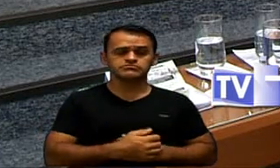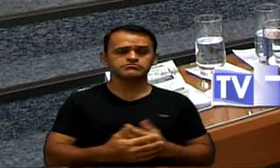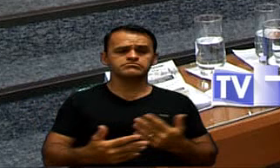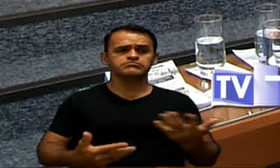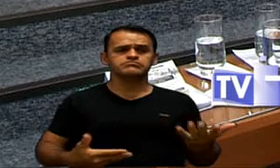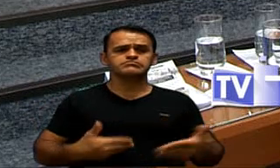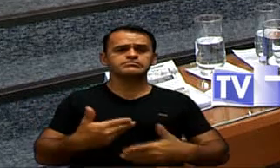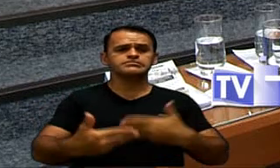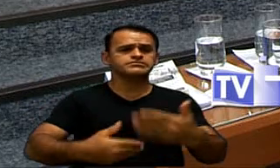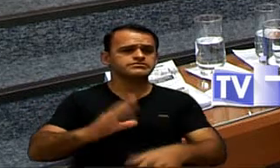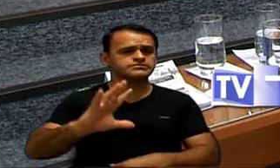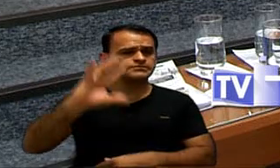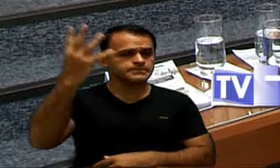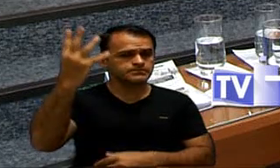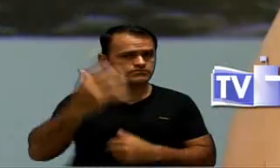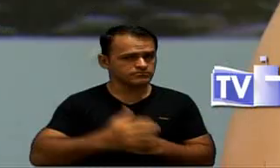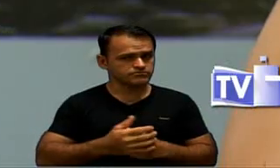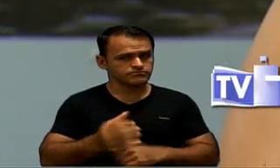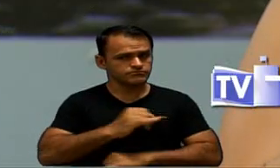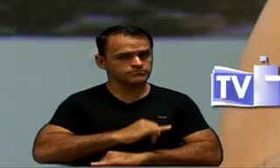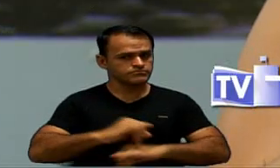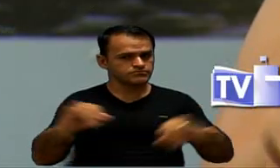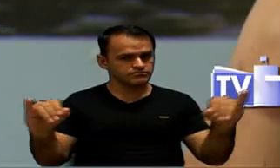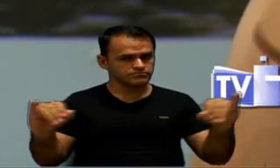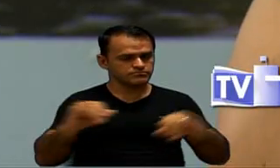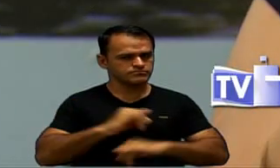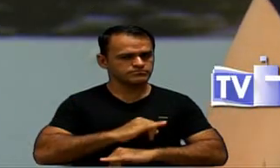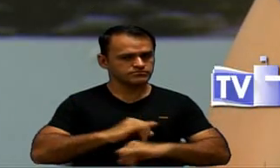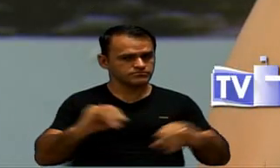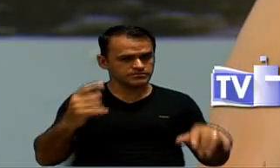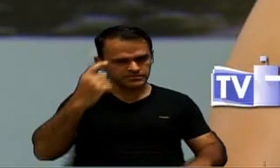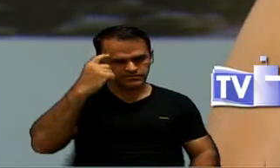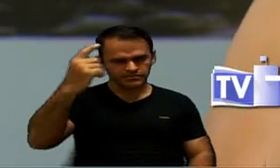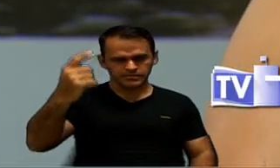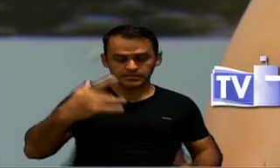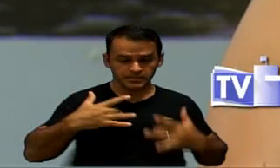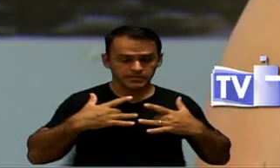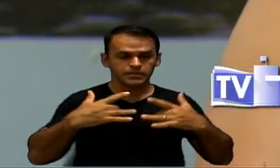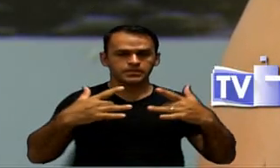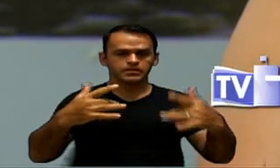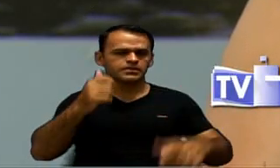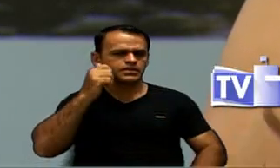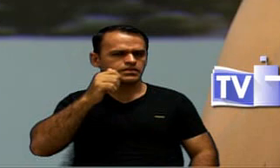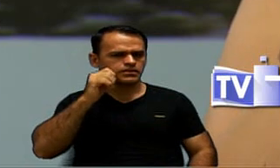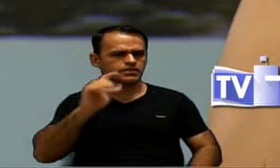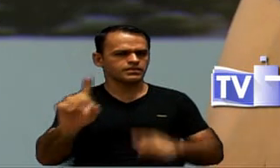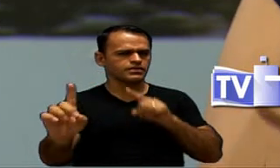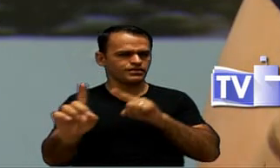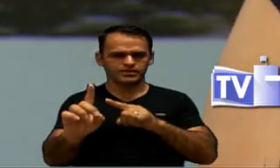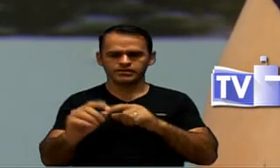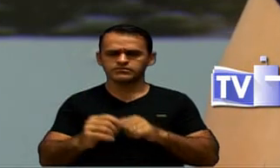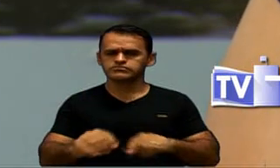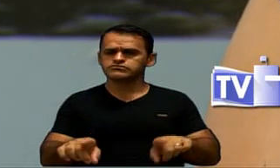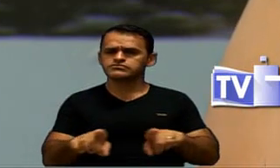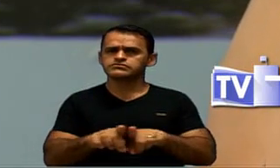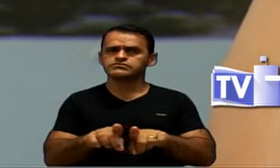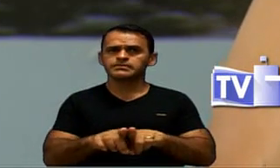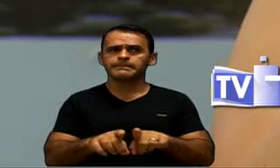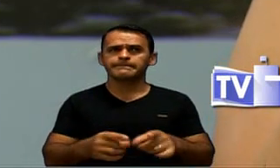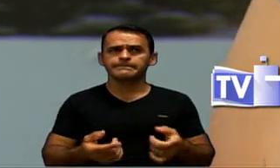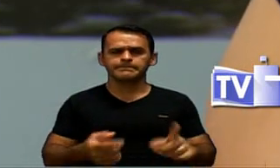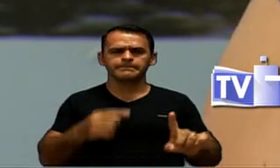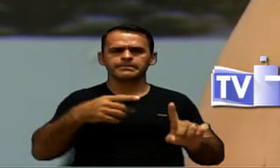que acontece? Aí se revaza. Aqui quero lembrar no nome da doutora Dagmar, que também foi voluntária lá, né? A queridíssima, né?